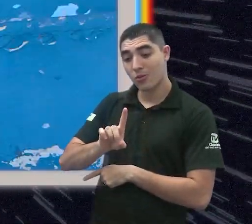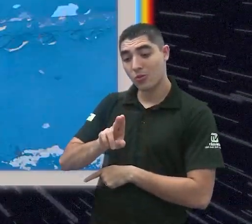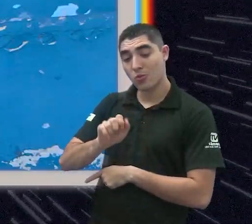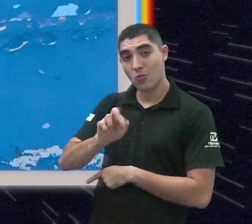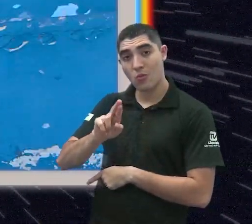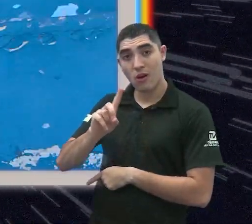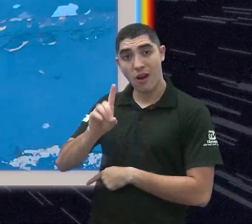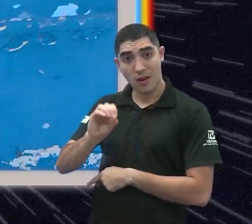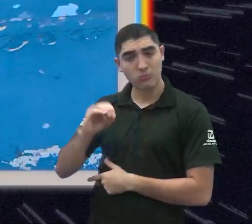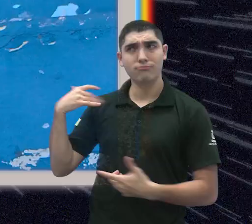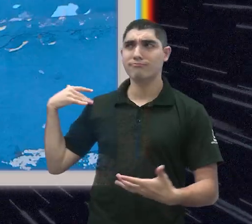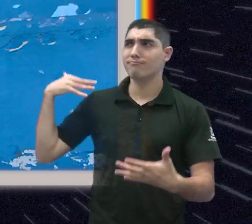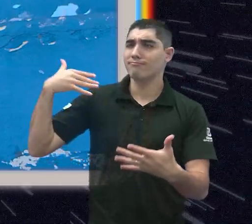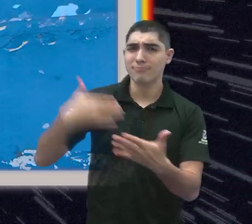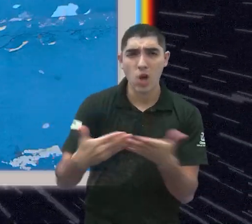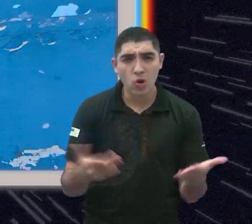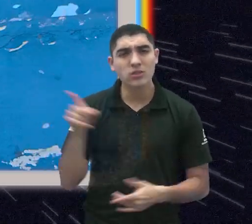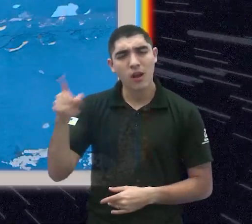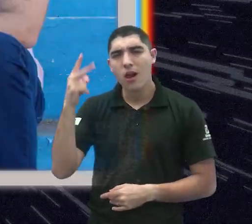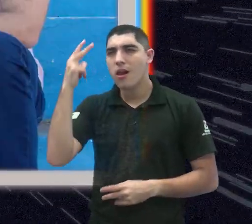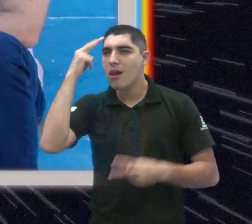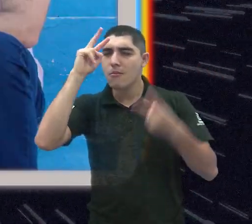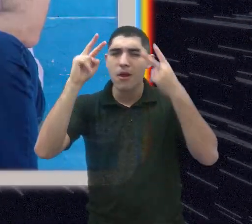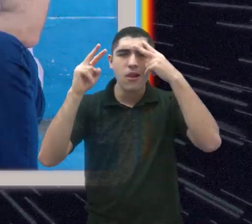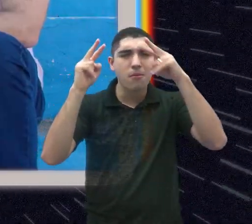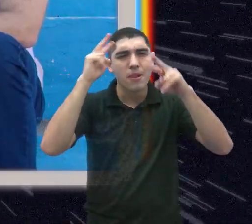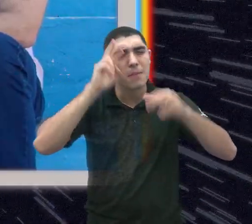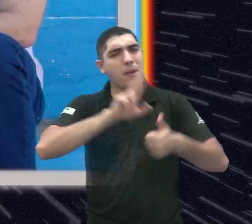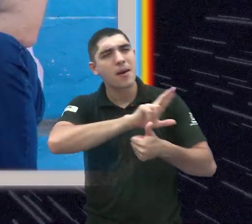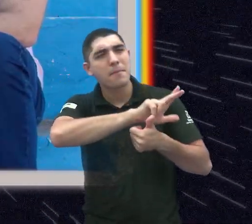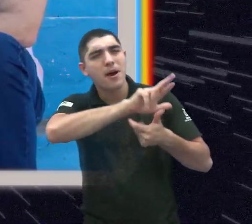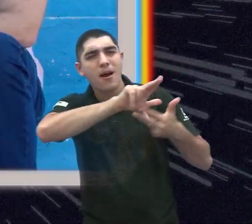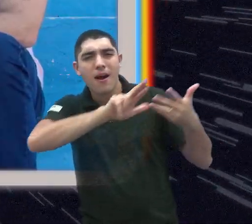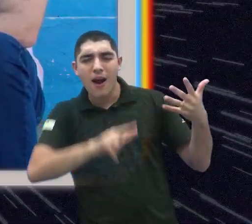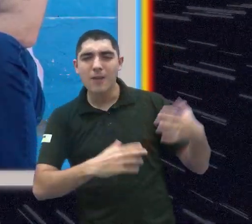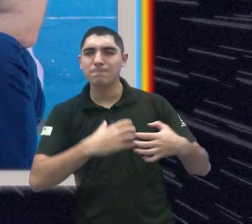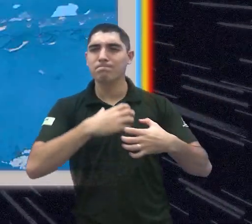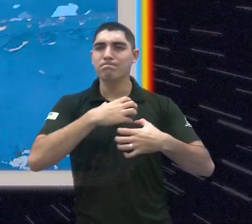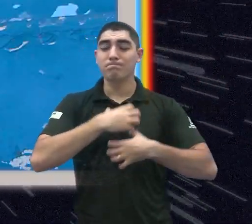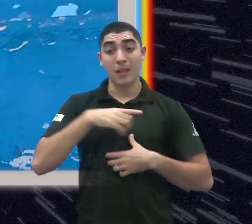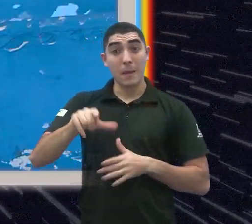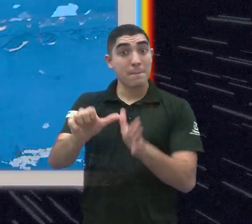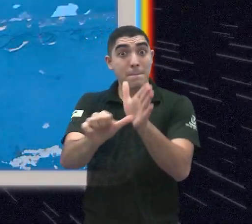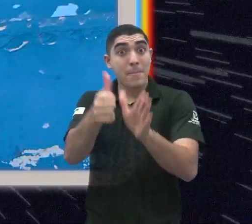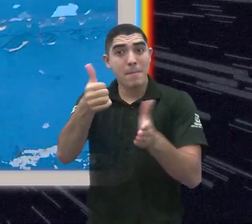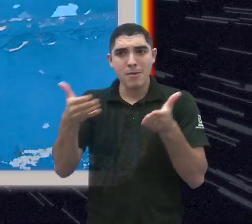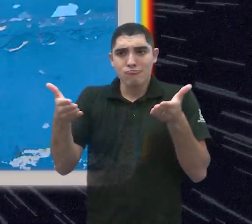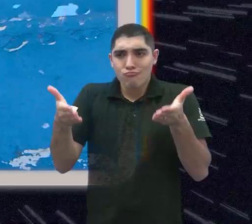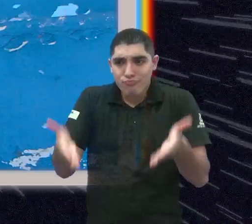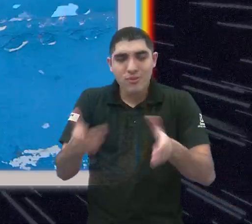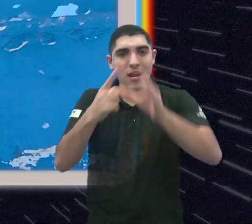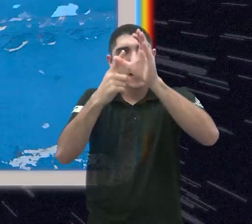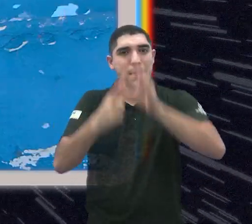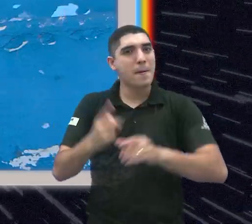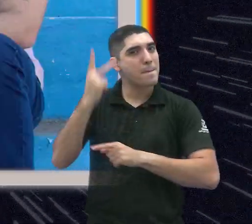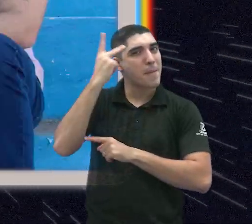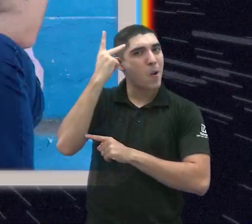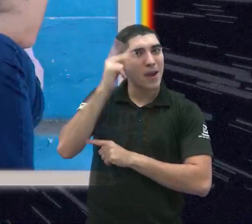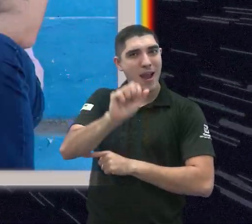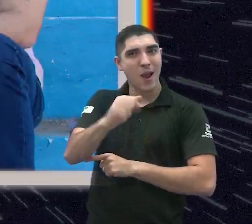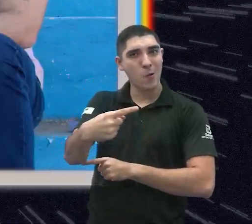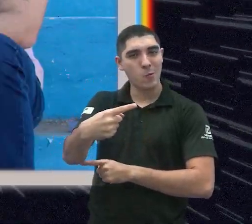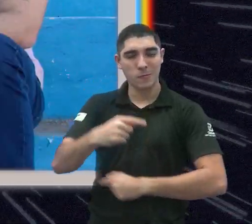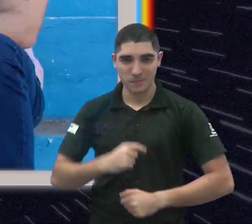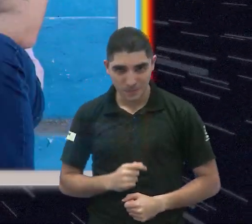até hoje ele ainda preserva na memória diversos momentos vividos durante a temporada de estreia do São José na